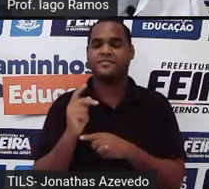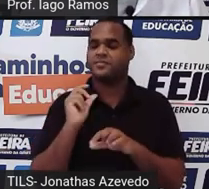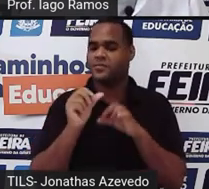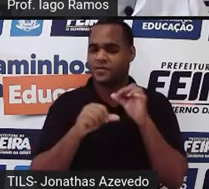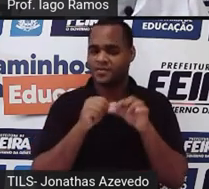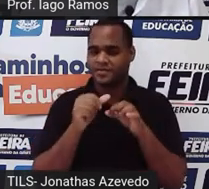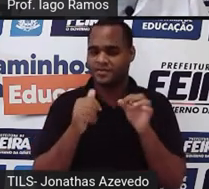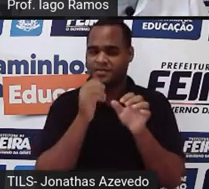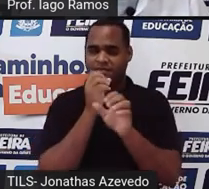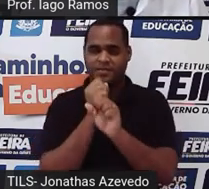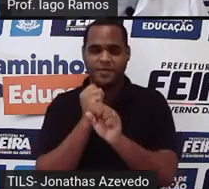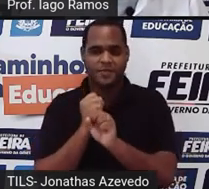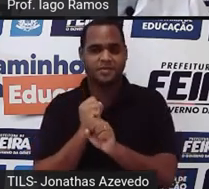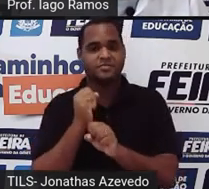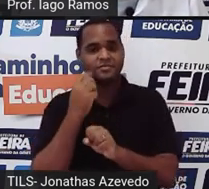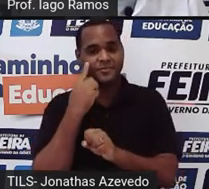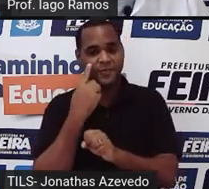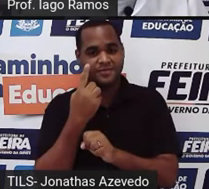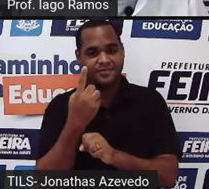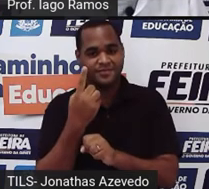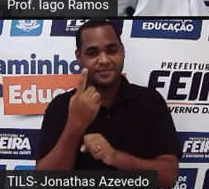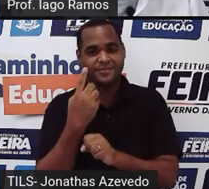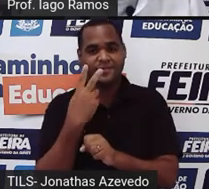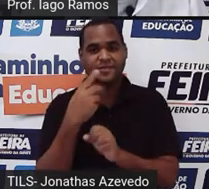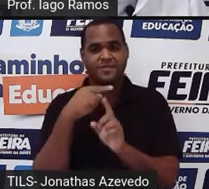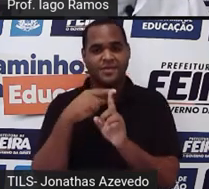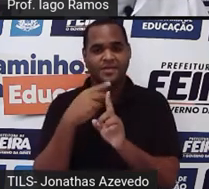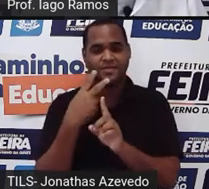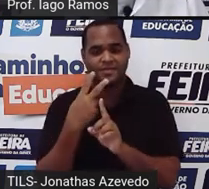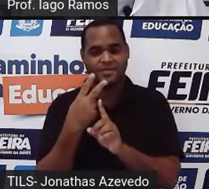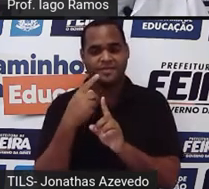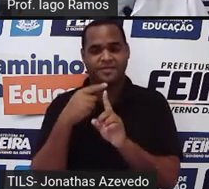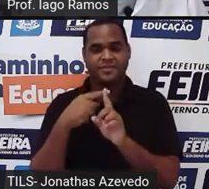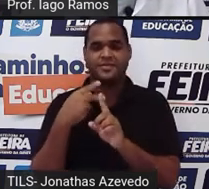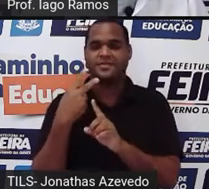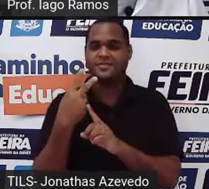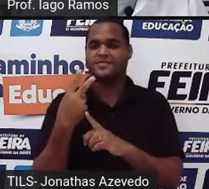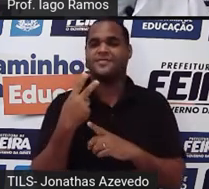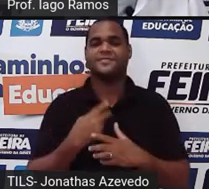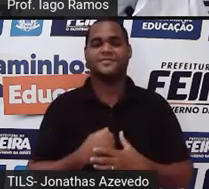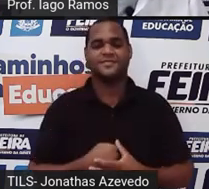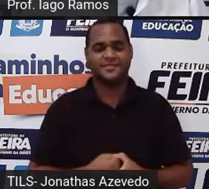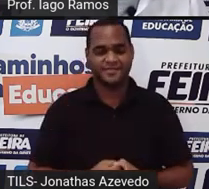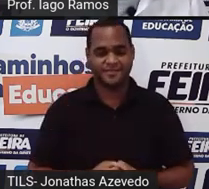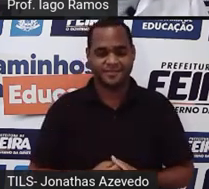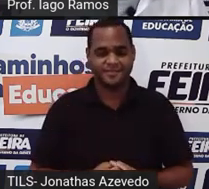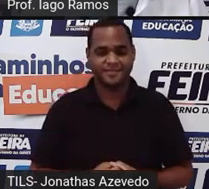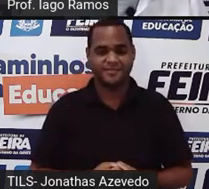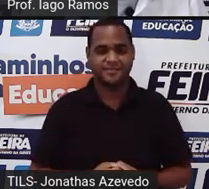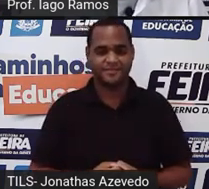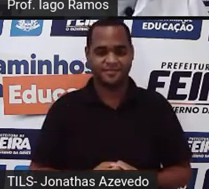a soma com todos os expoentes. 2 mais 2 mais 2.